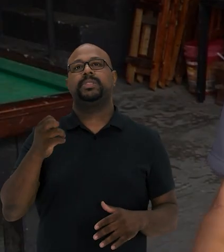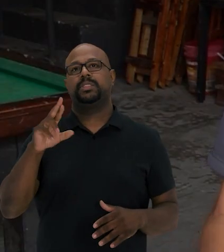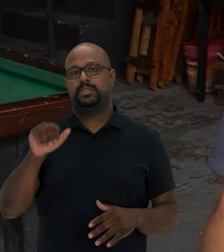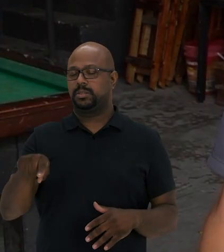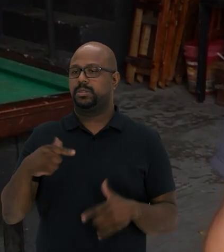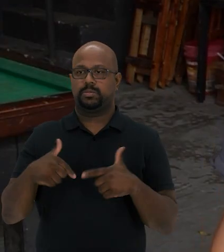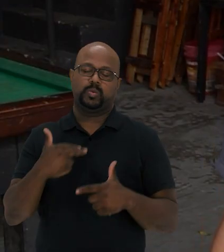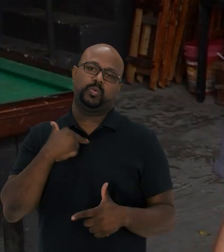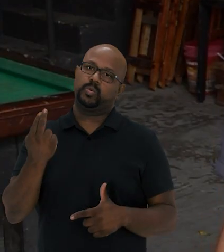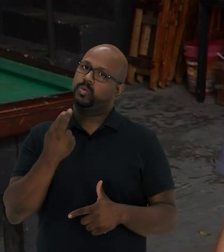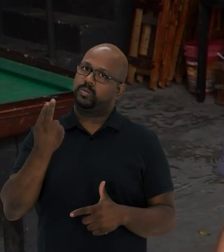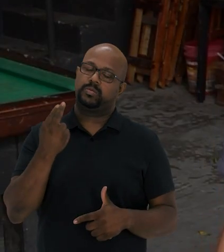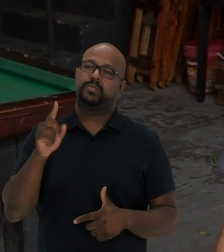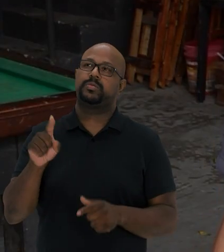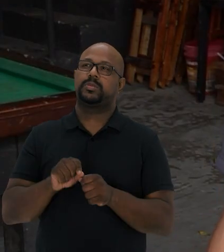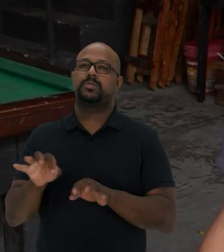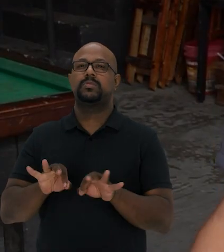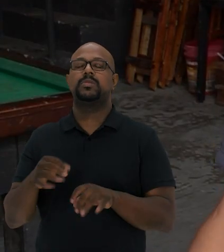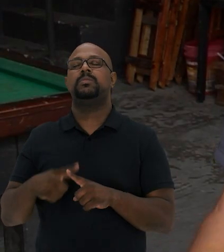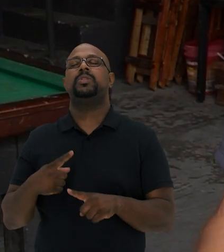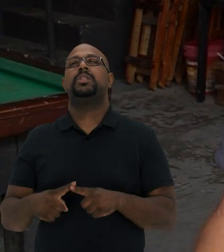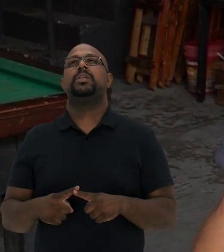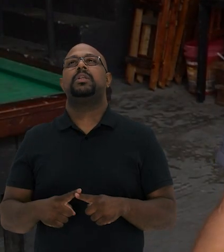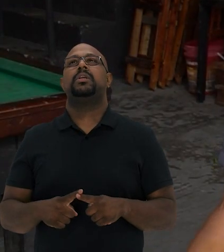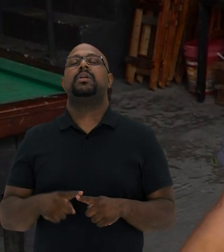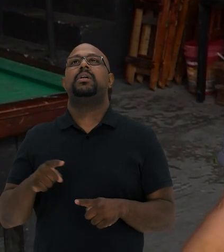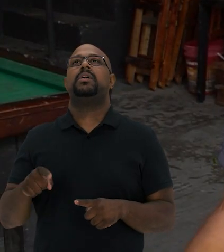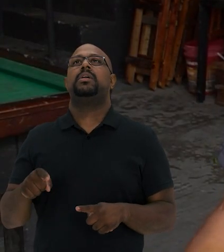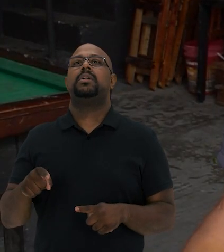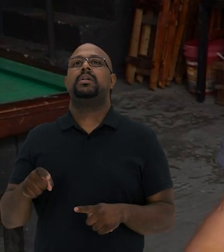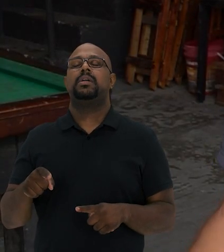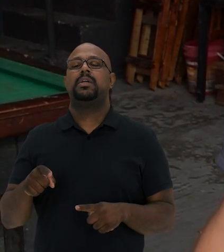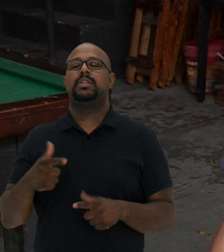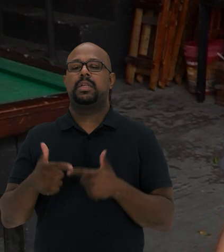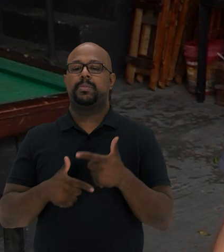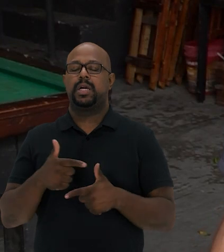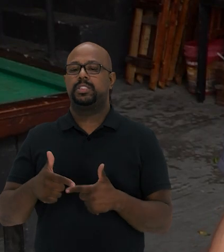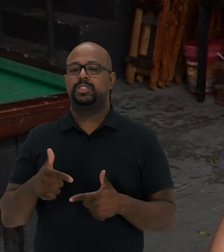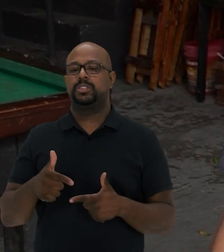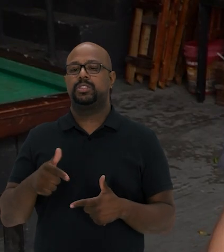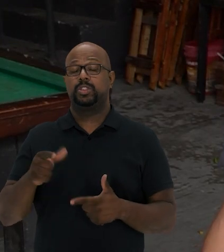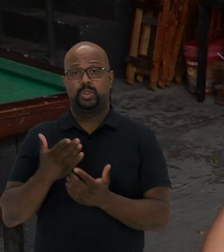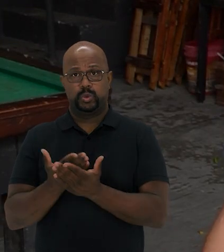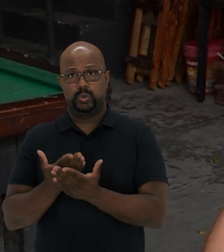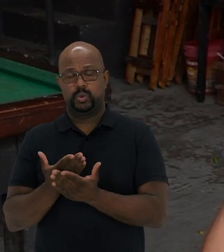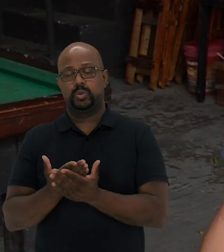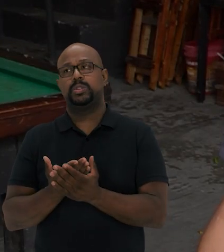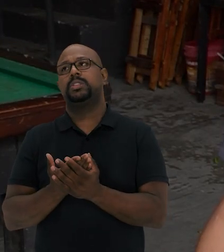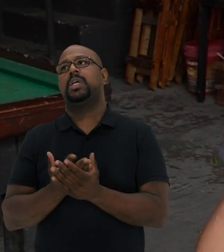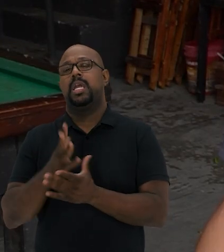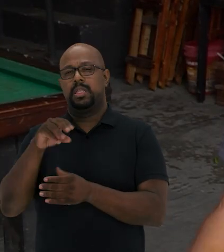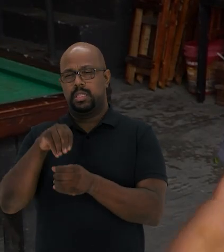esse trabalho não poderia mais ser feito, né, porque a questão da parte de